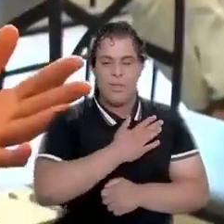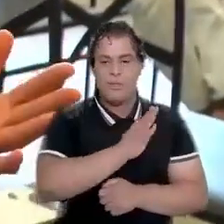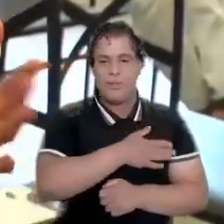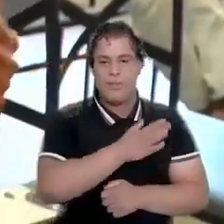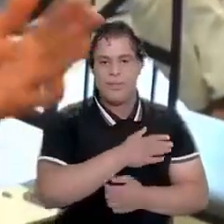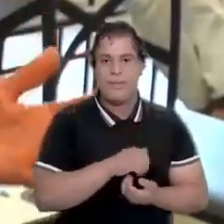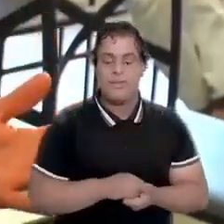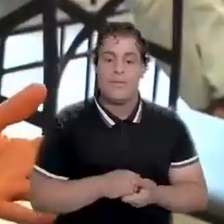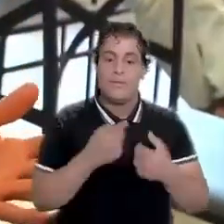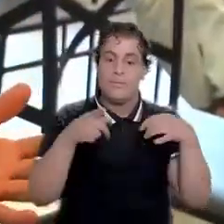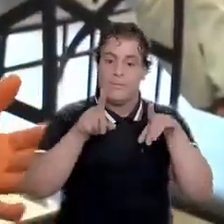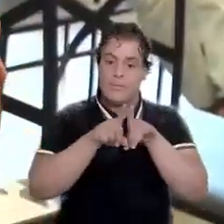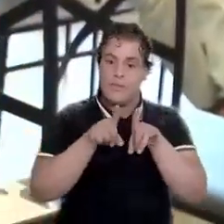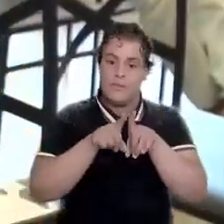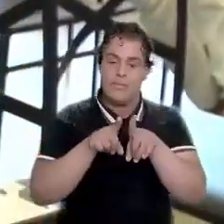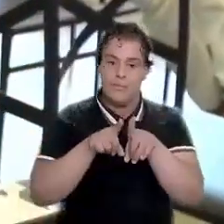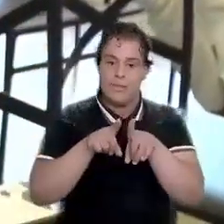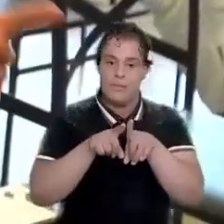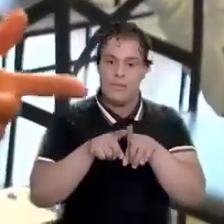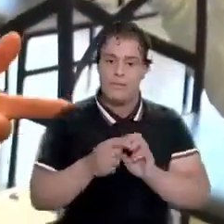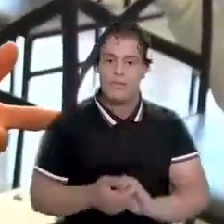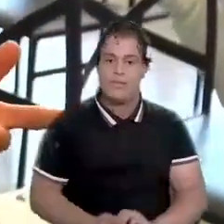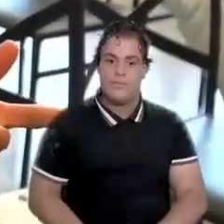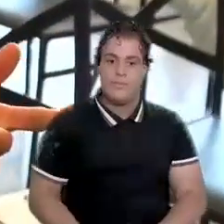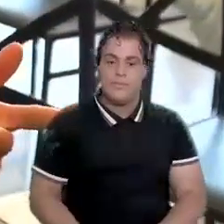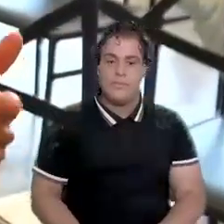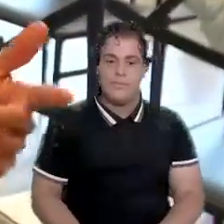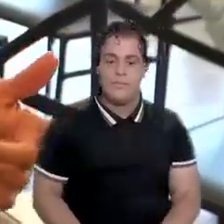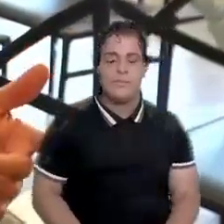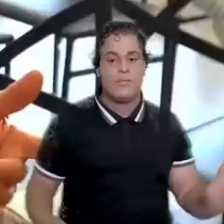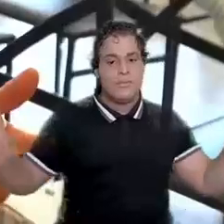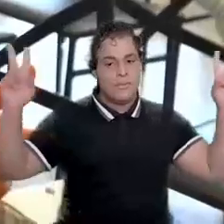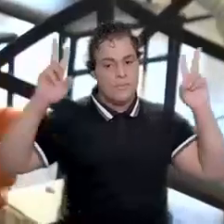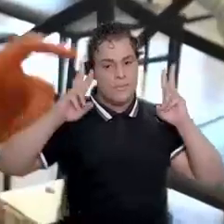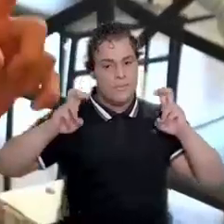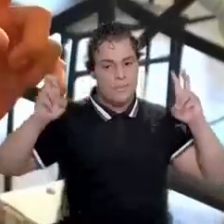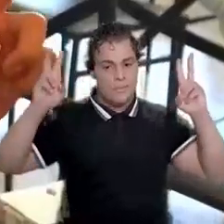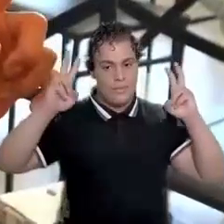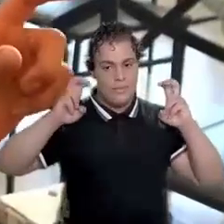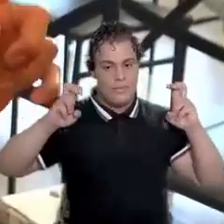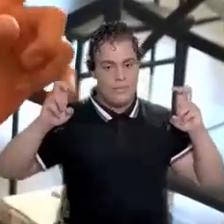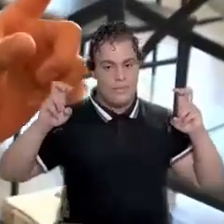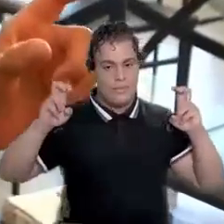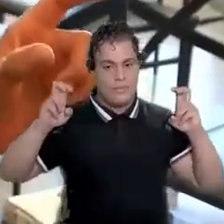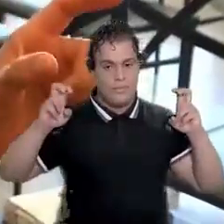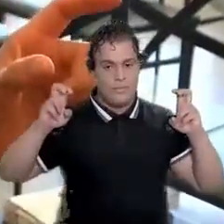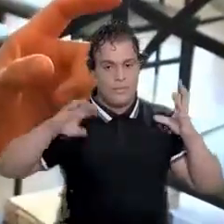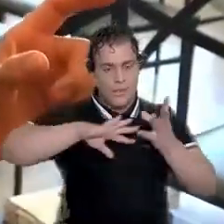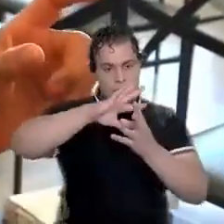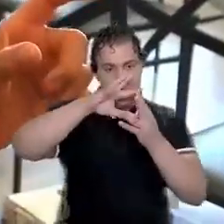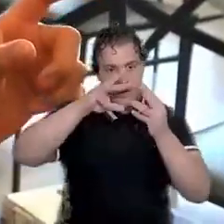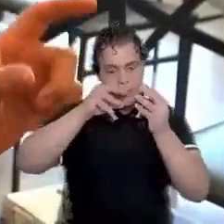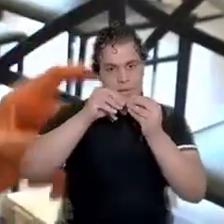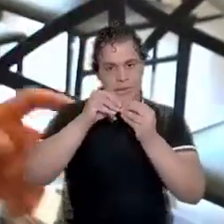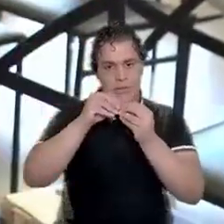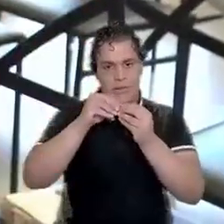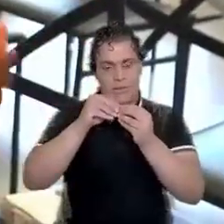E, ao mesmo tempo, como o tema está nessa síntese